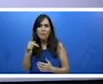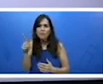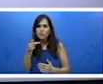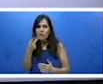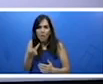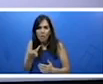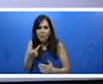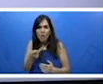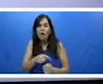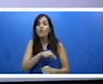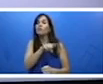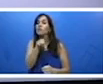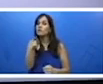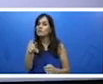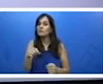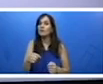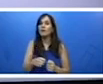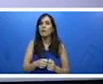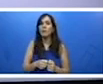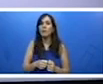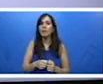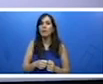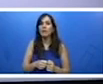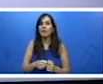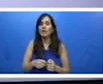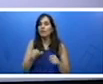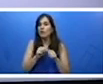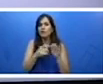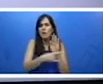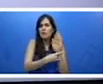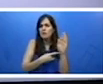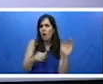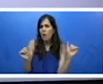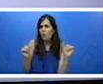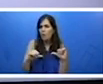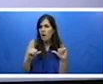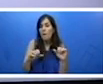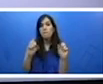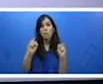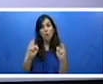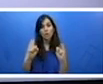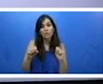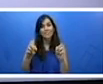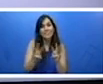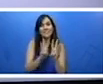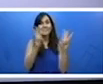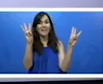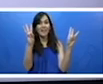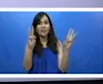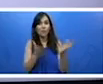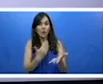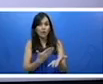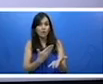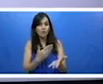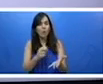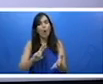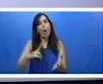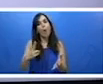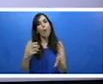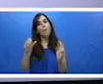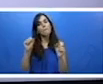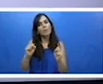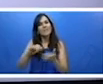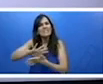que por conta de uma resenha a obra pode ser elevada às alturas ou então ela pode ser